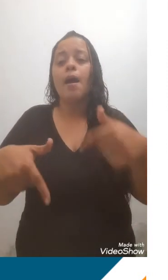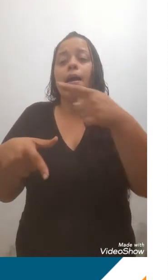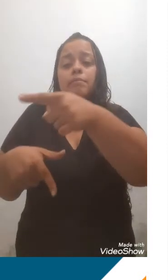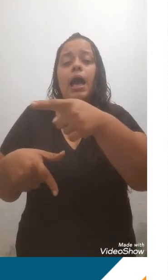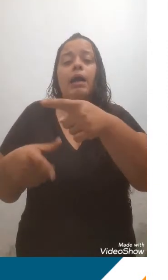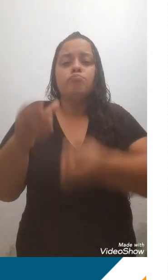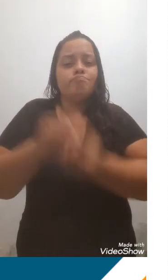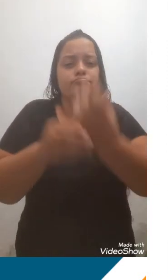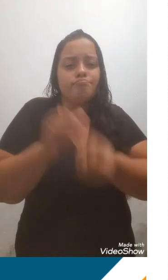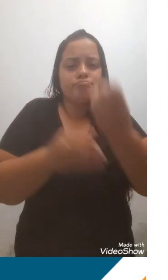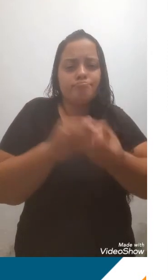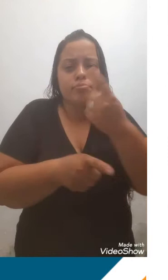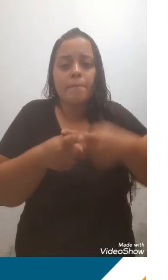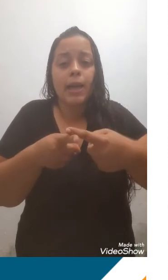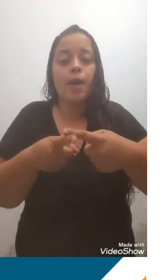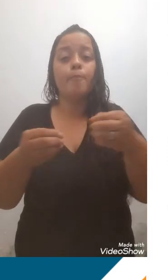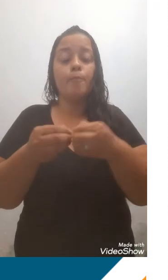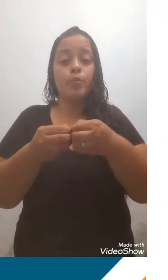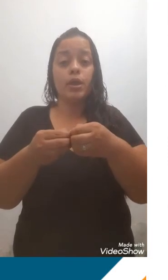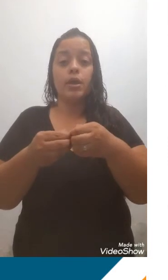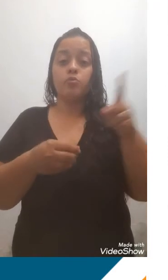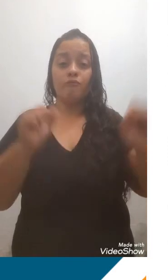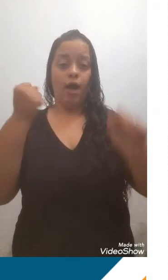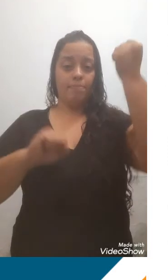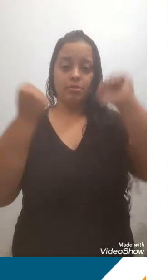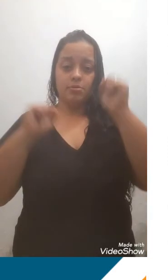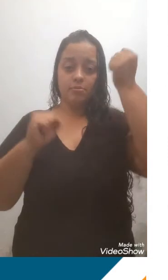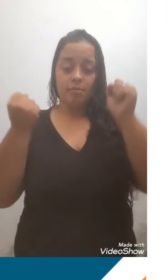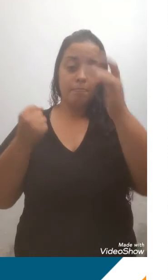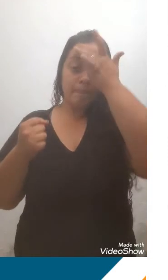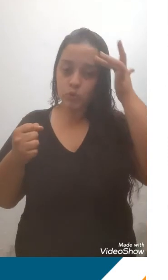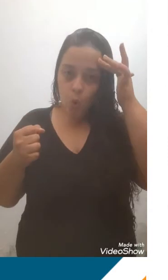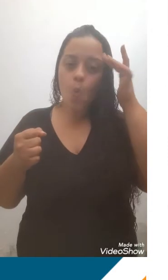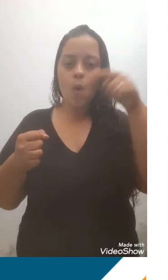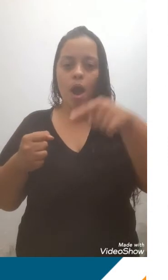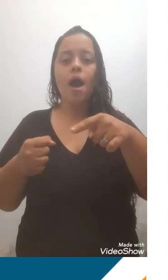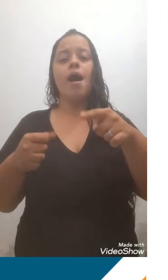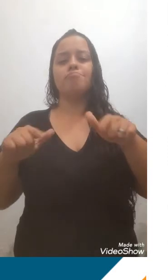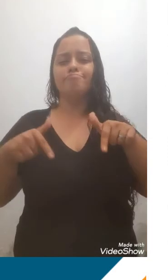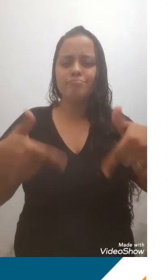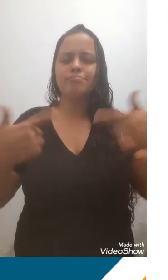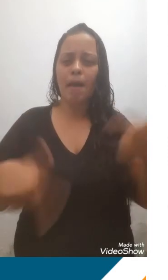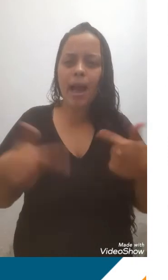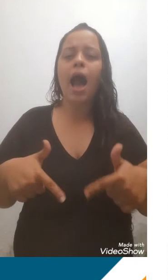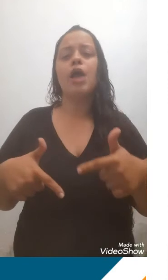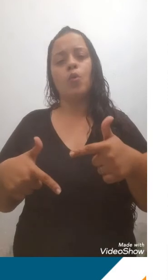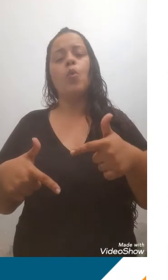locais próximos às fábricas que os operários habitavam, moravam, e